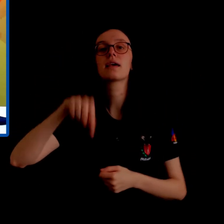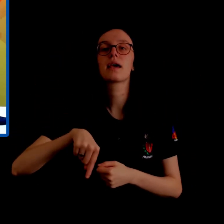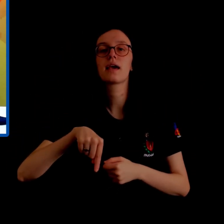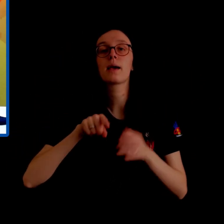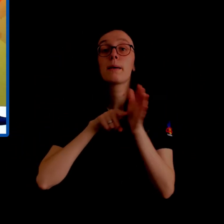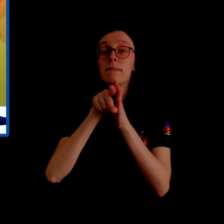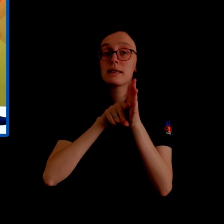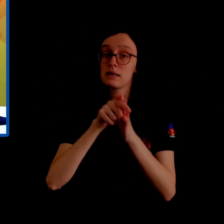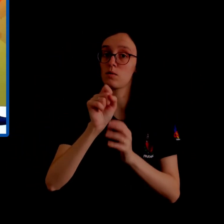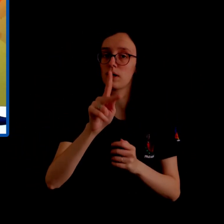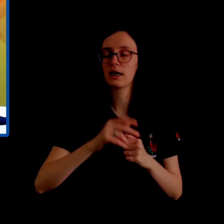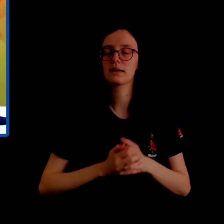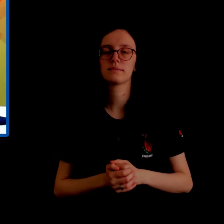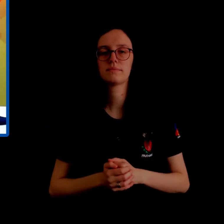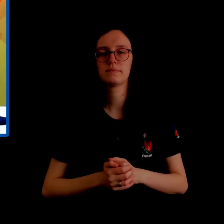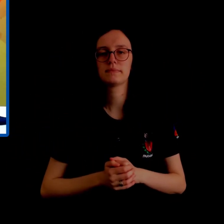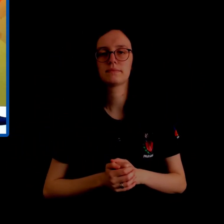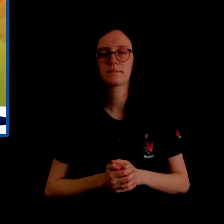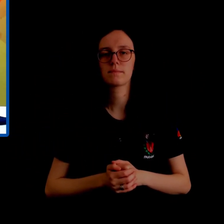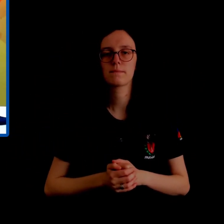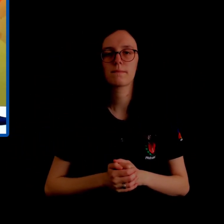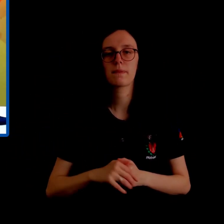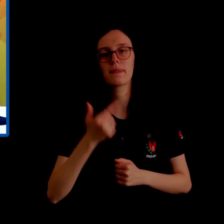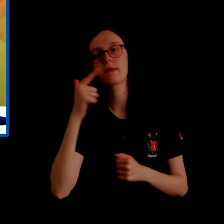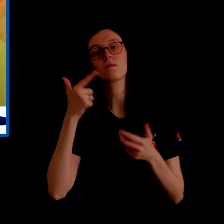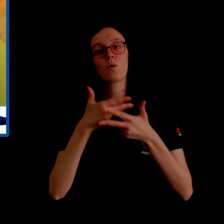ó, tá? Outra coisa,